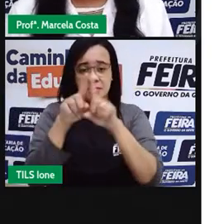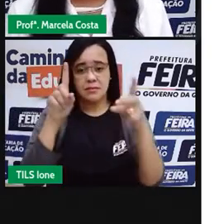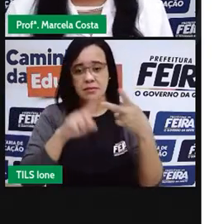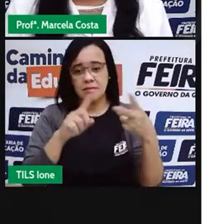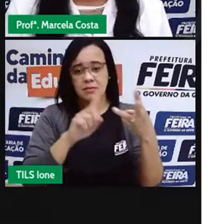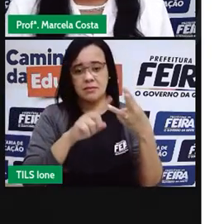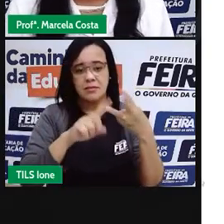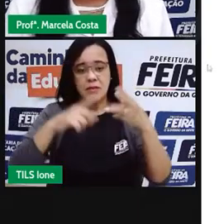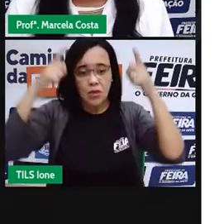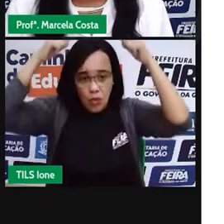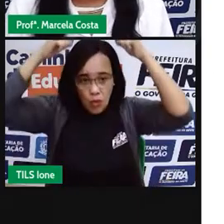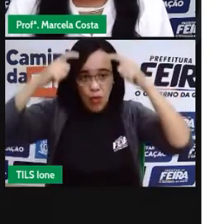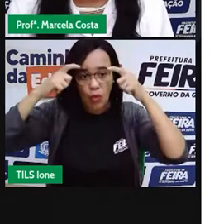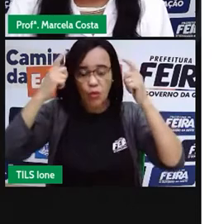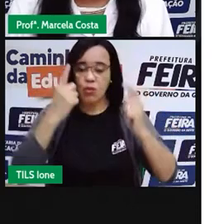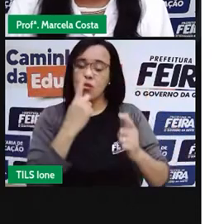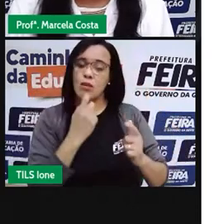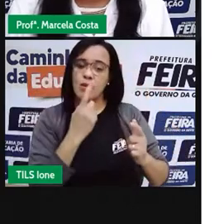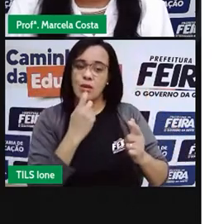Ele usa